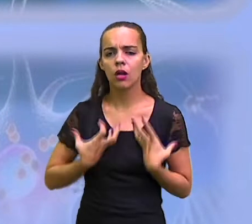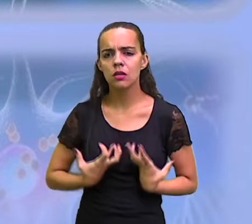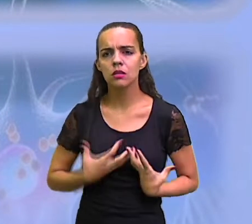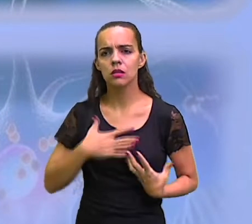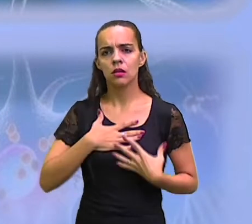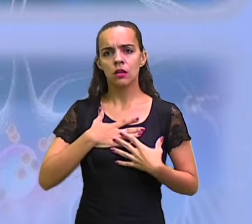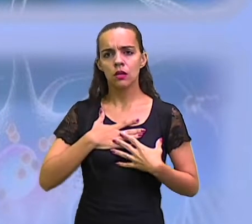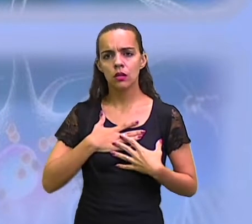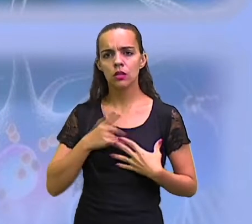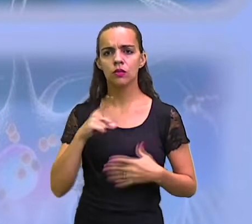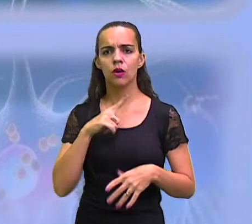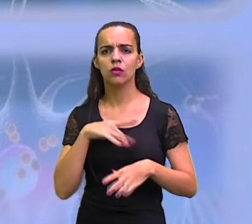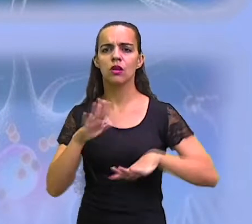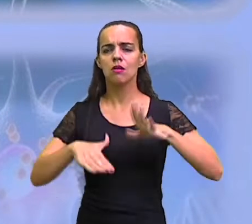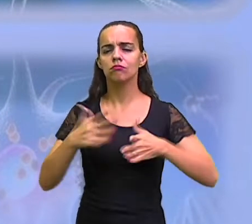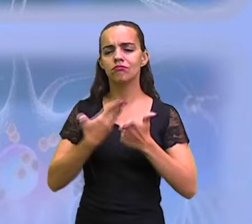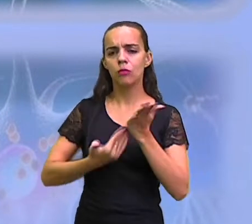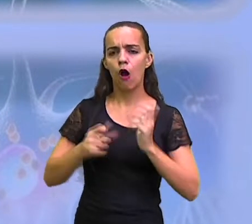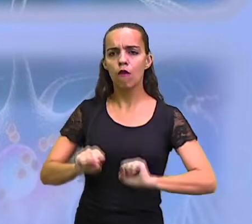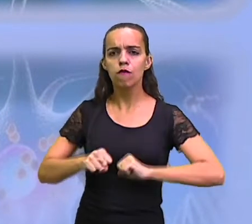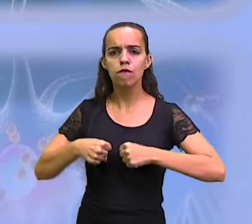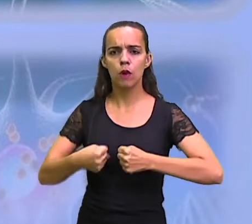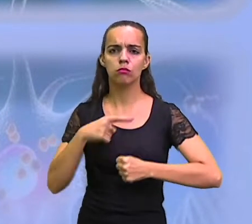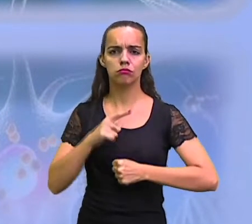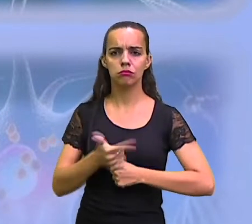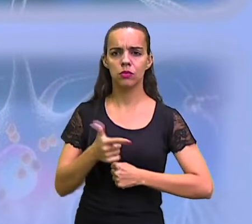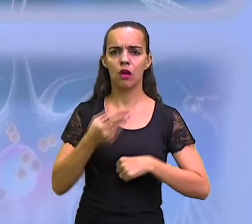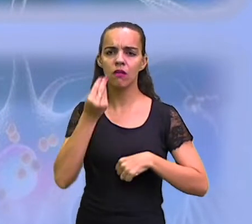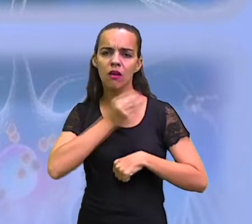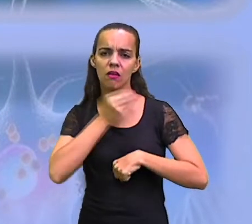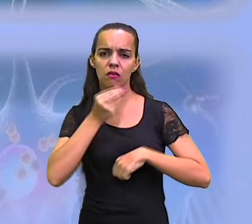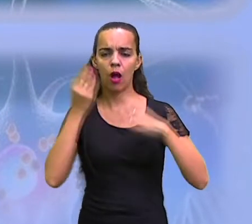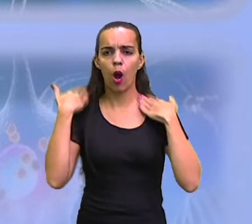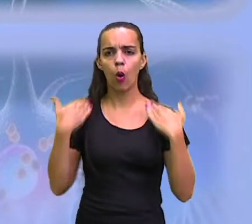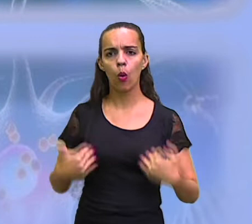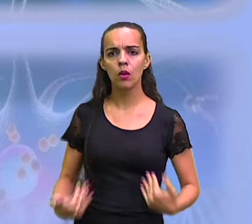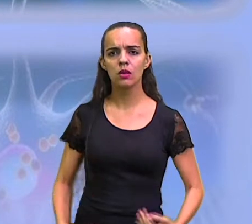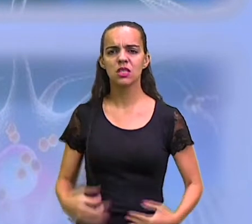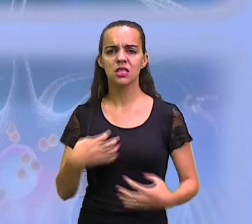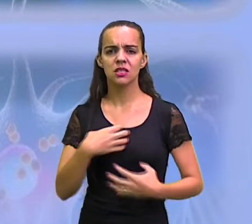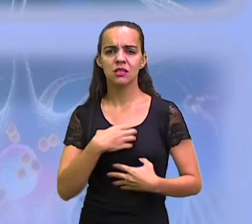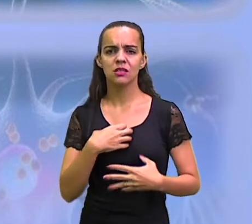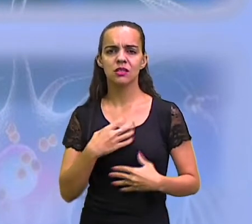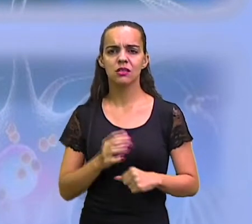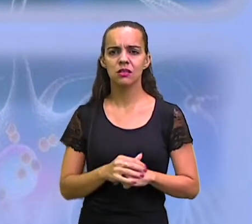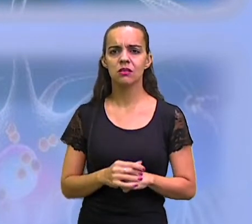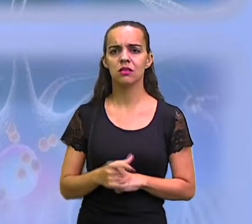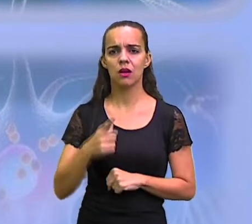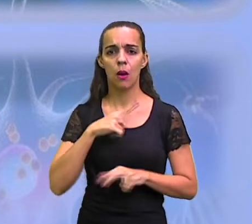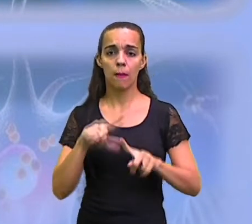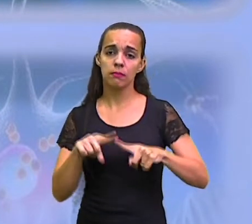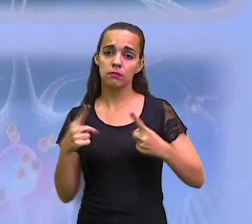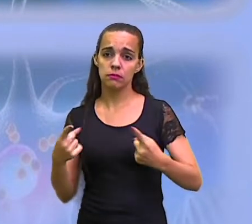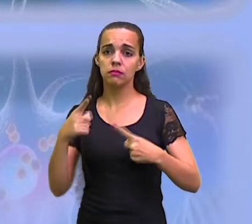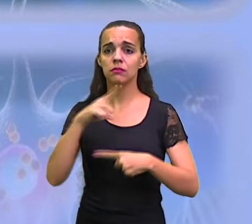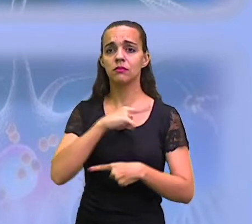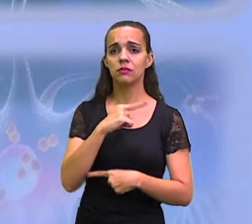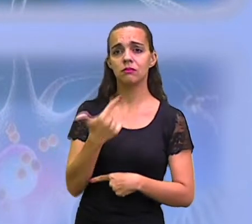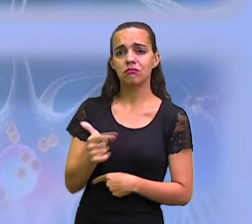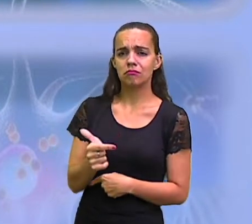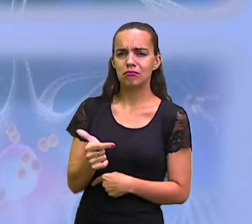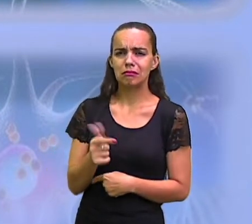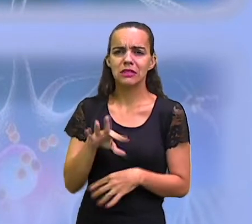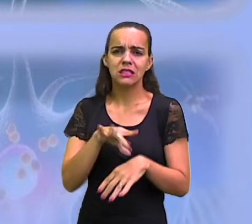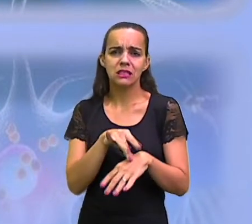cansaço, perda de força, problemas cognitivos. Apesar de não ter cura, a